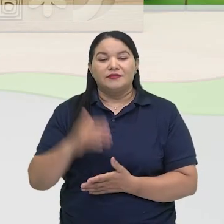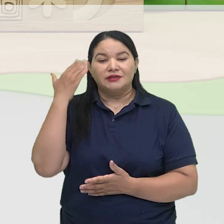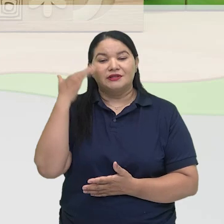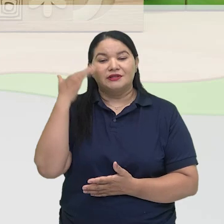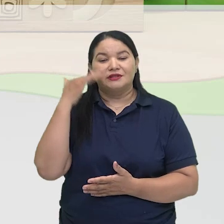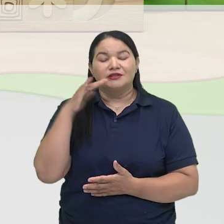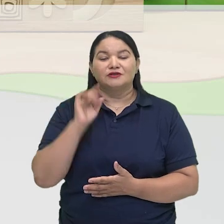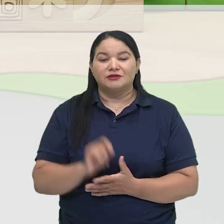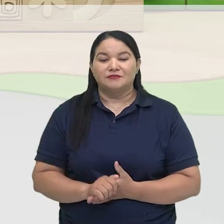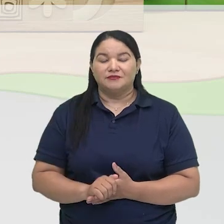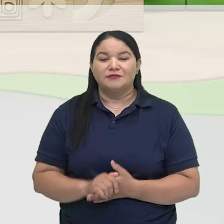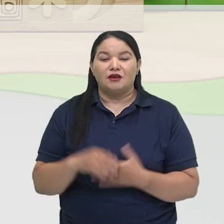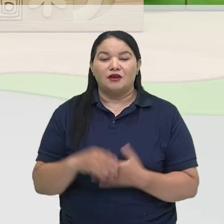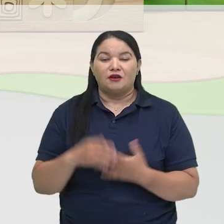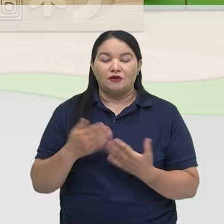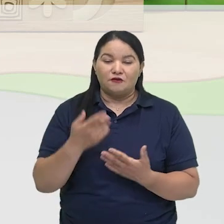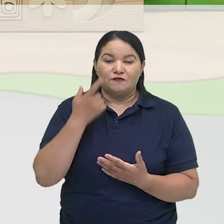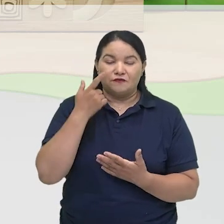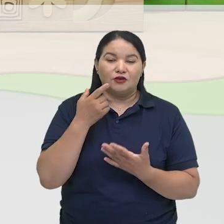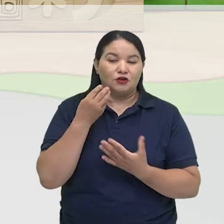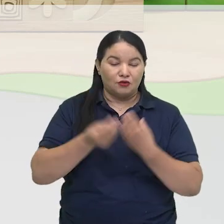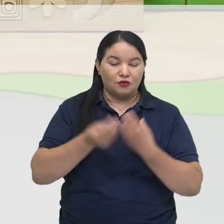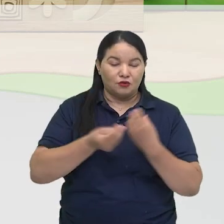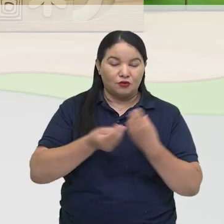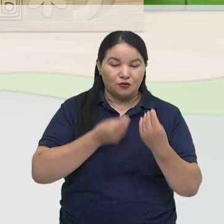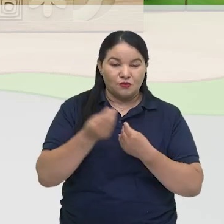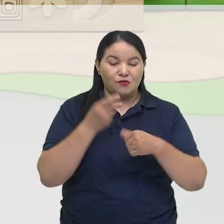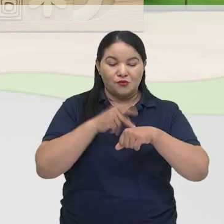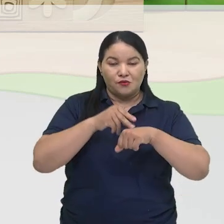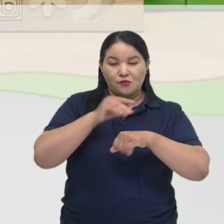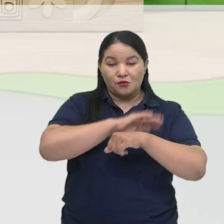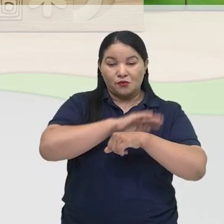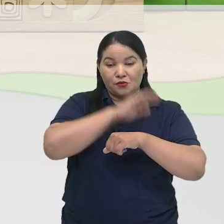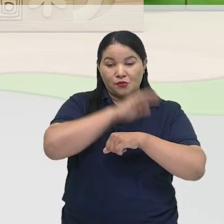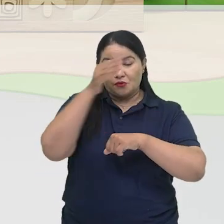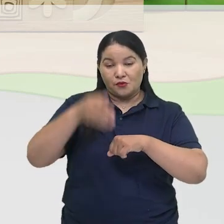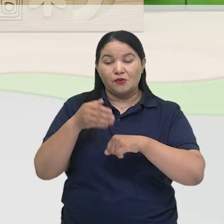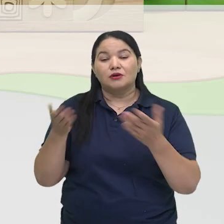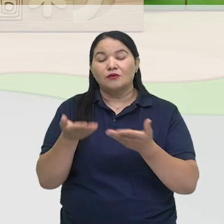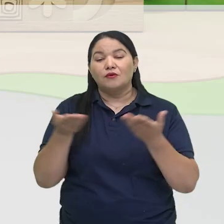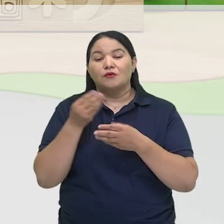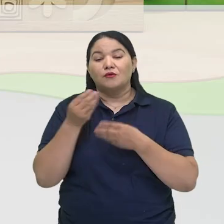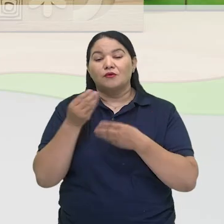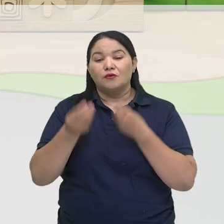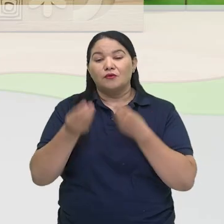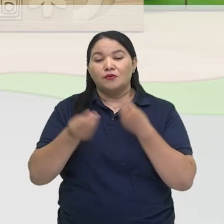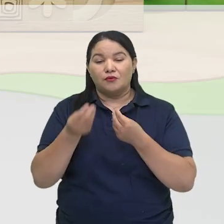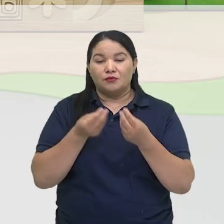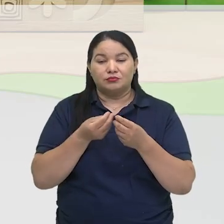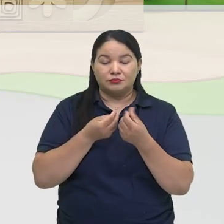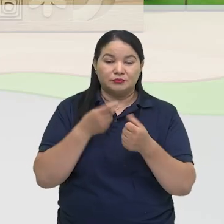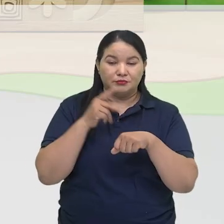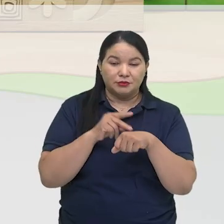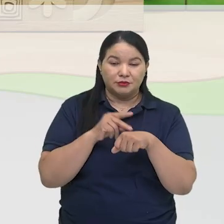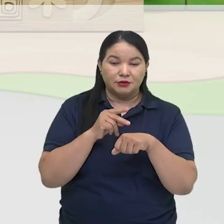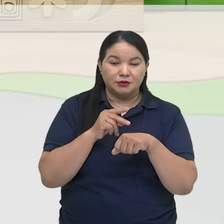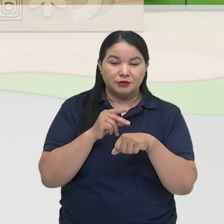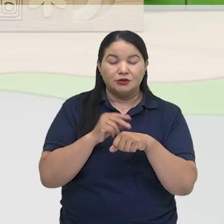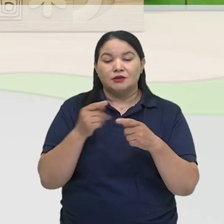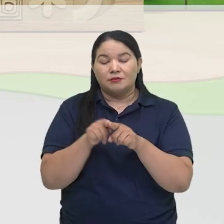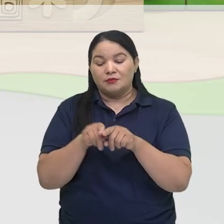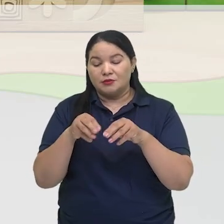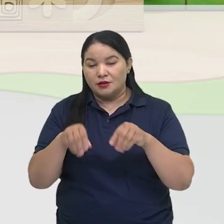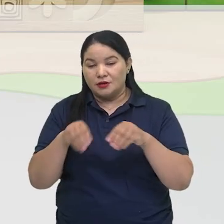o quê? Nós vimos a composição, né, das rochas e agora nós vamos para os minerais e as